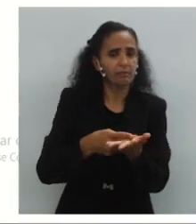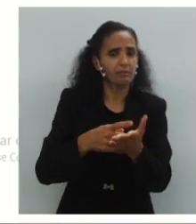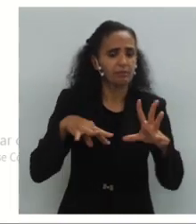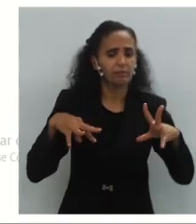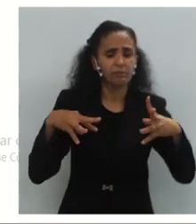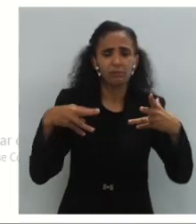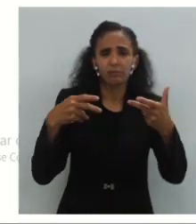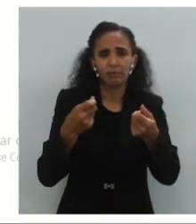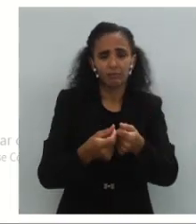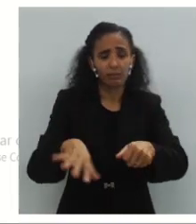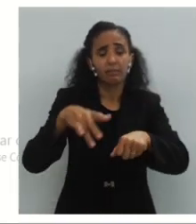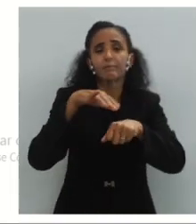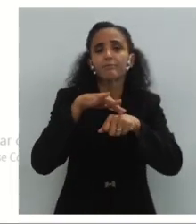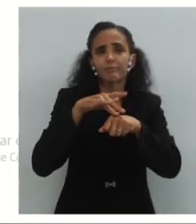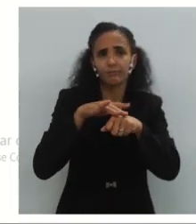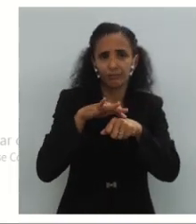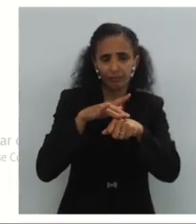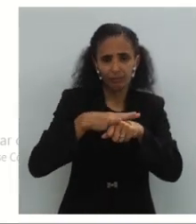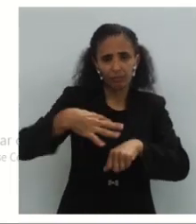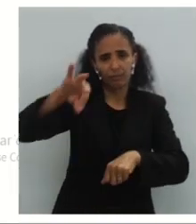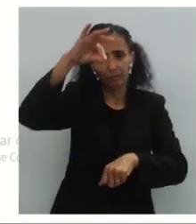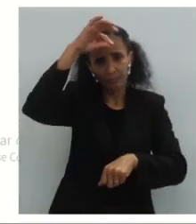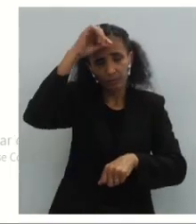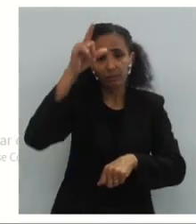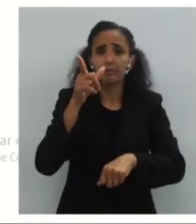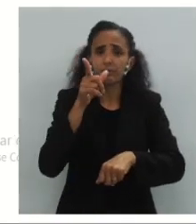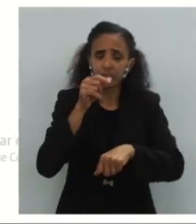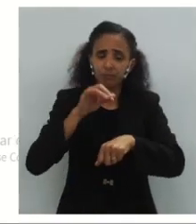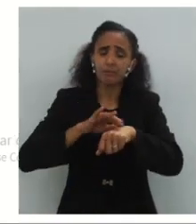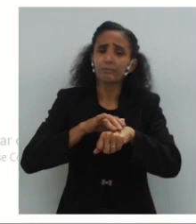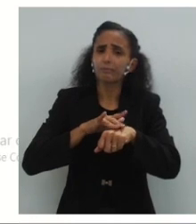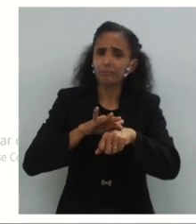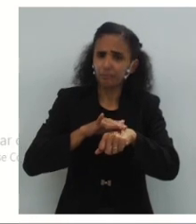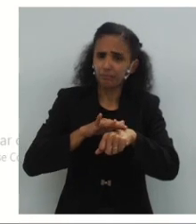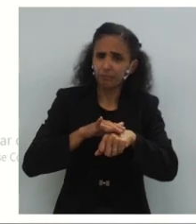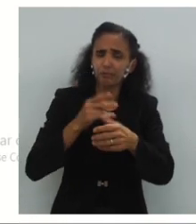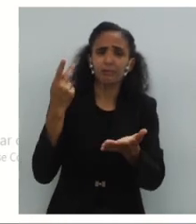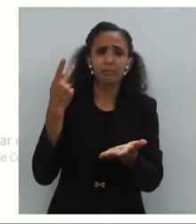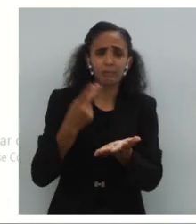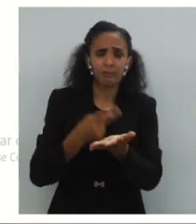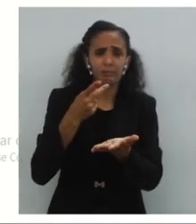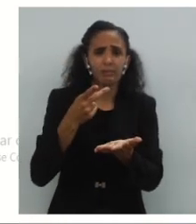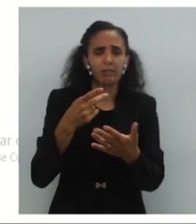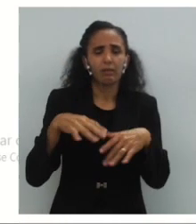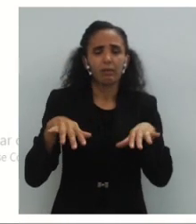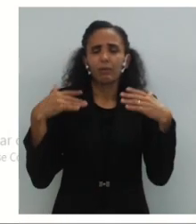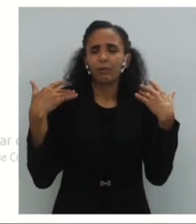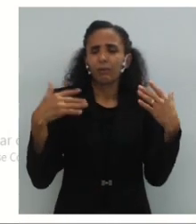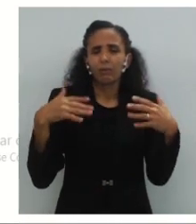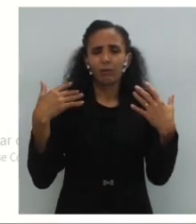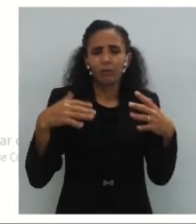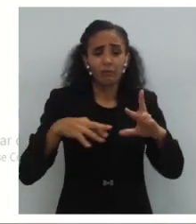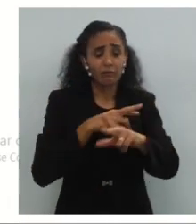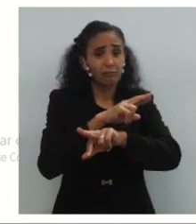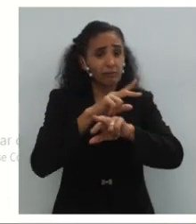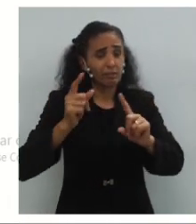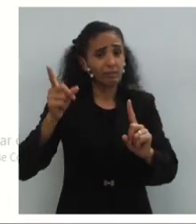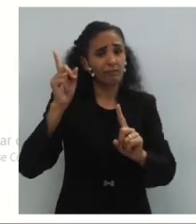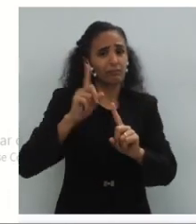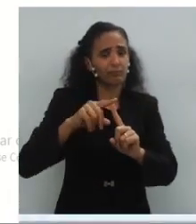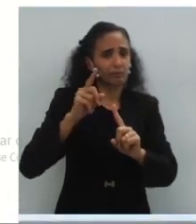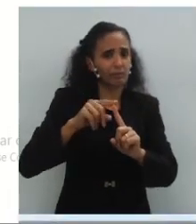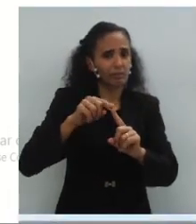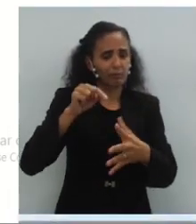mucosa, caso for lacerada ou danificada. E ainda aqui, no mínimo, o número aí